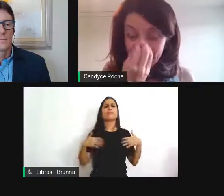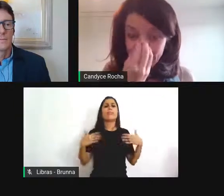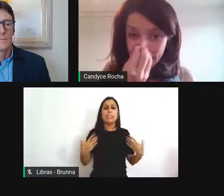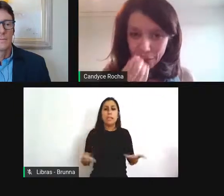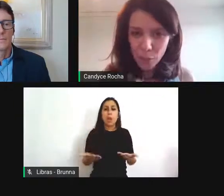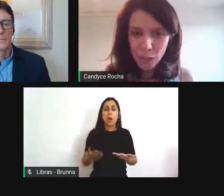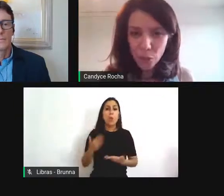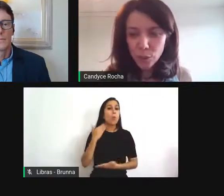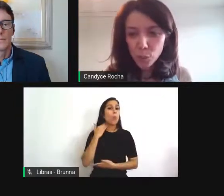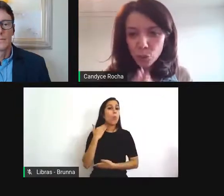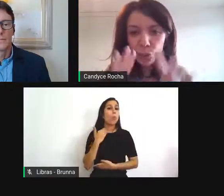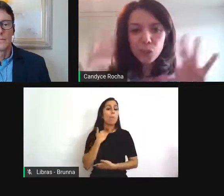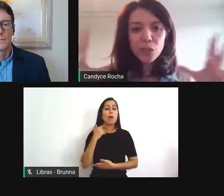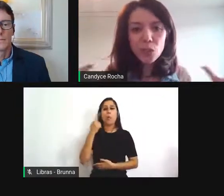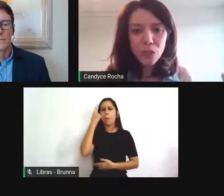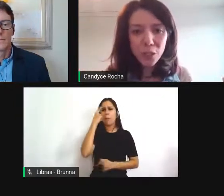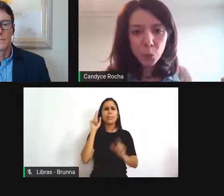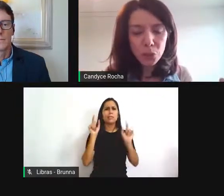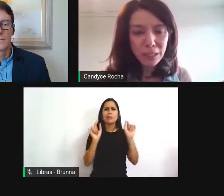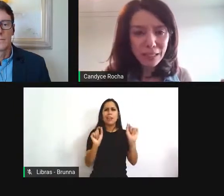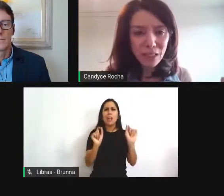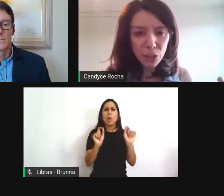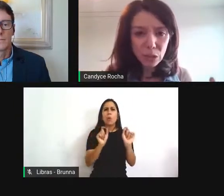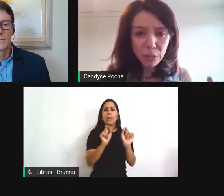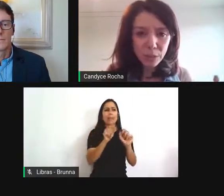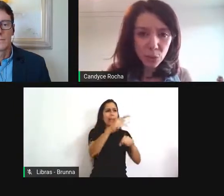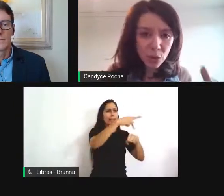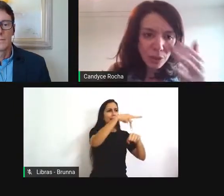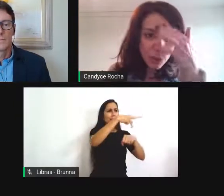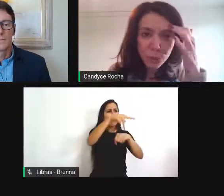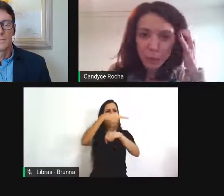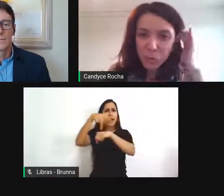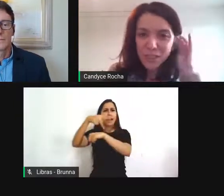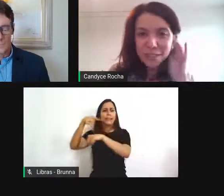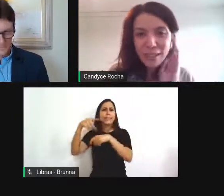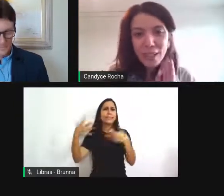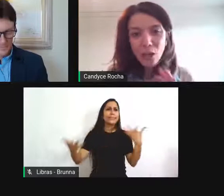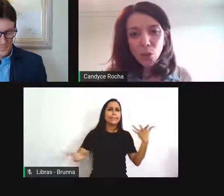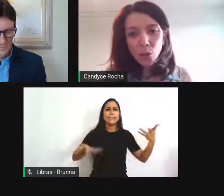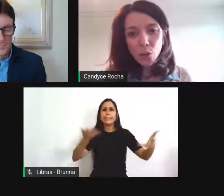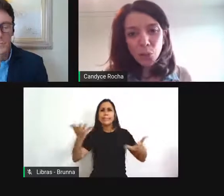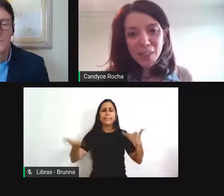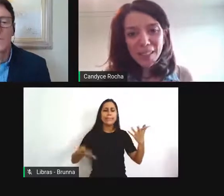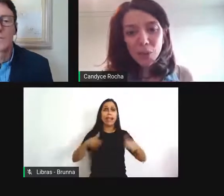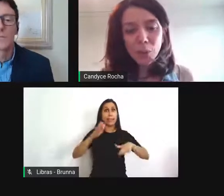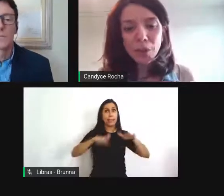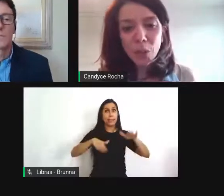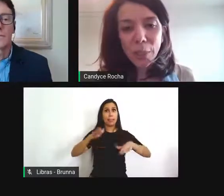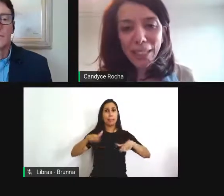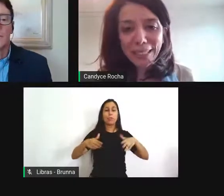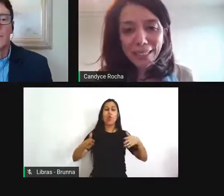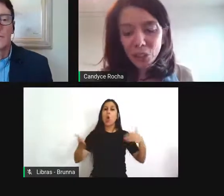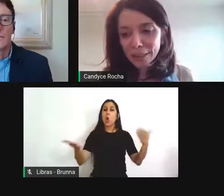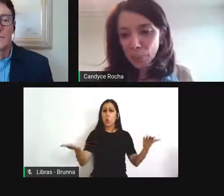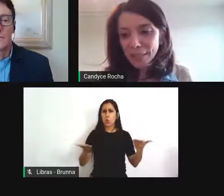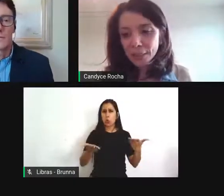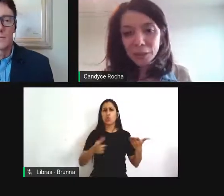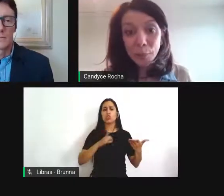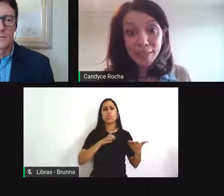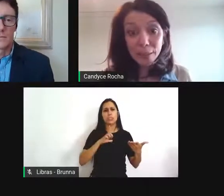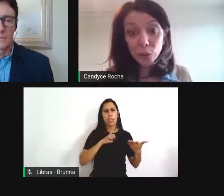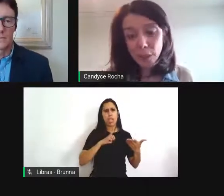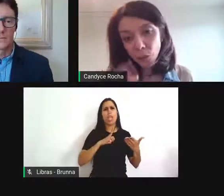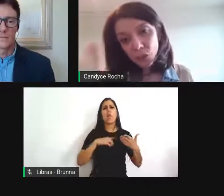país precisa é uma coisa muito difícil de responder nesse sentido, em termos de desenvolvimento. Você tem hoje um processo que eu acho que a América Latina